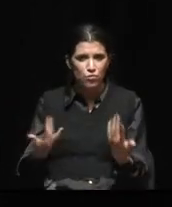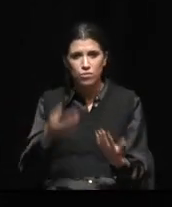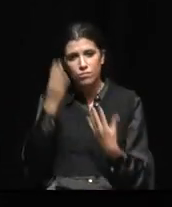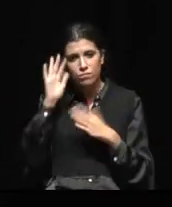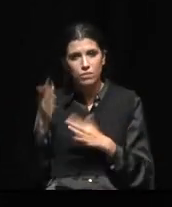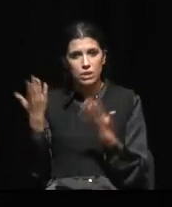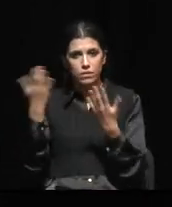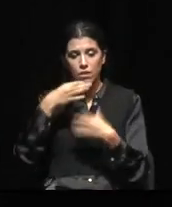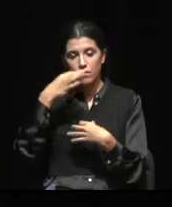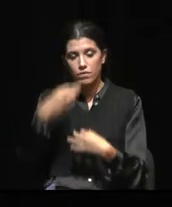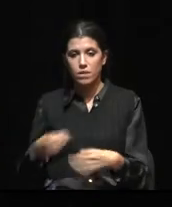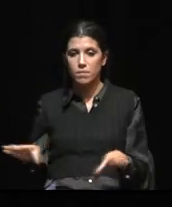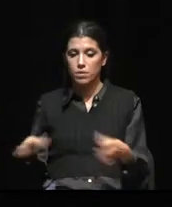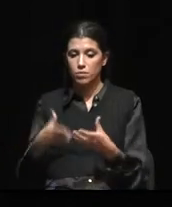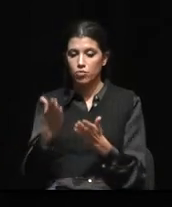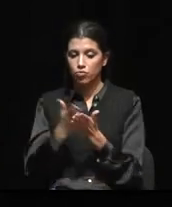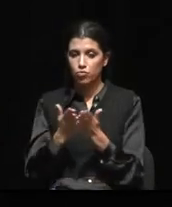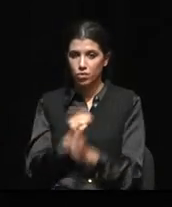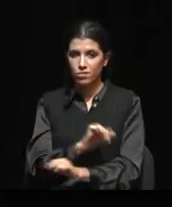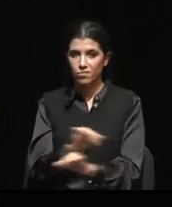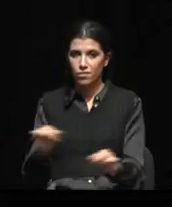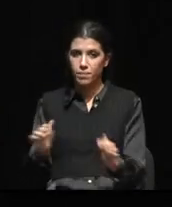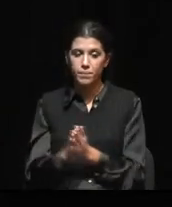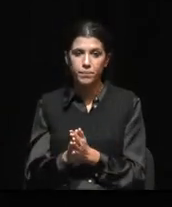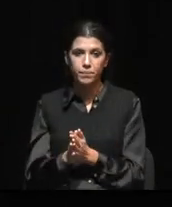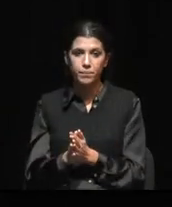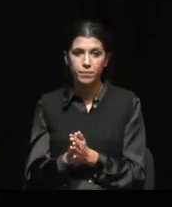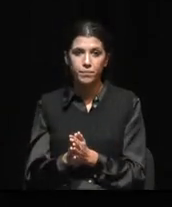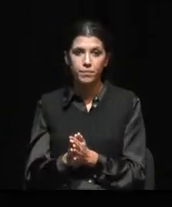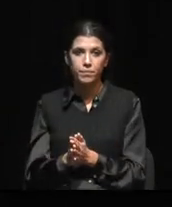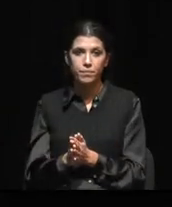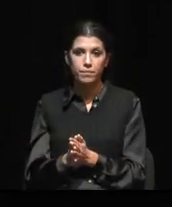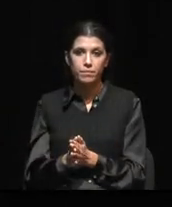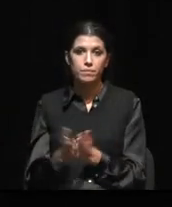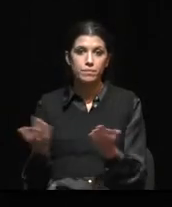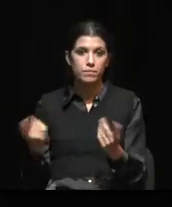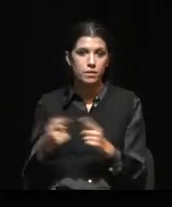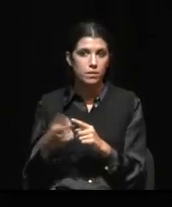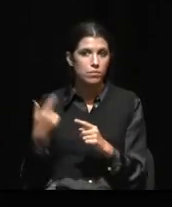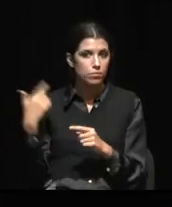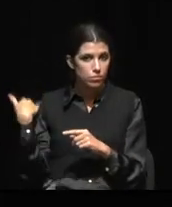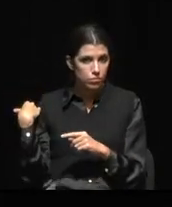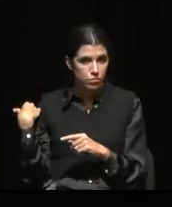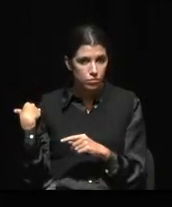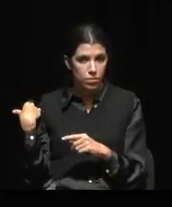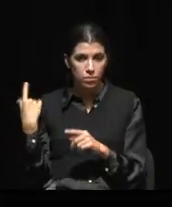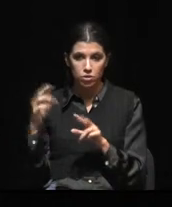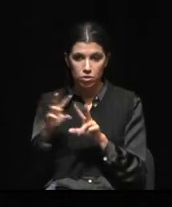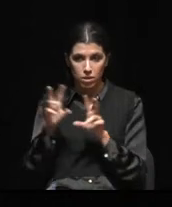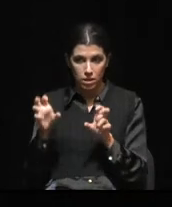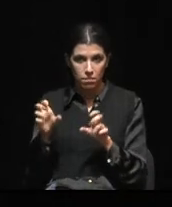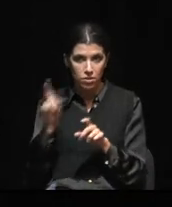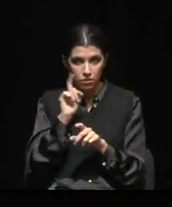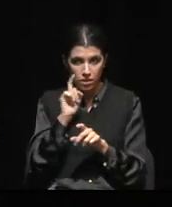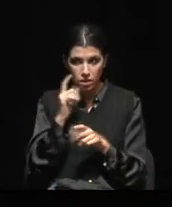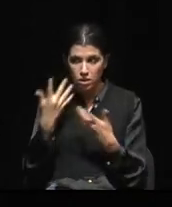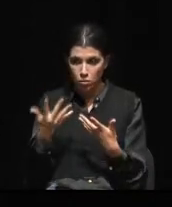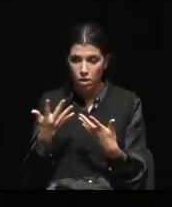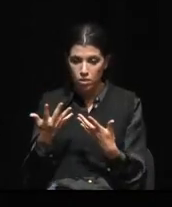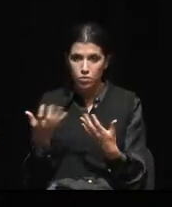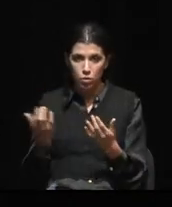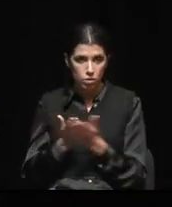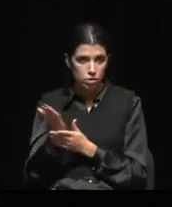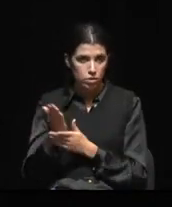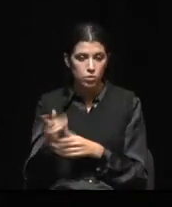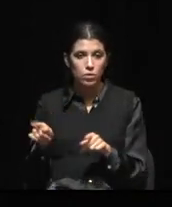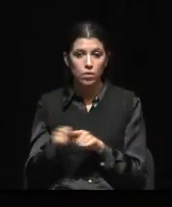oficialmente a comunidade estudantil Bandeiras defendidas outrora ainda hoje são atuais com efeito o